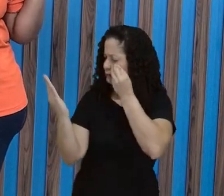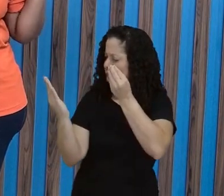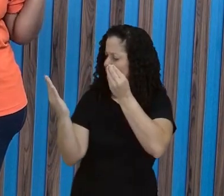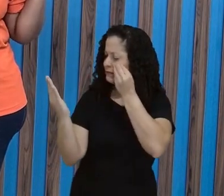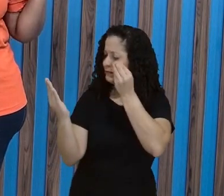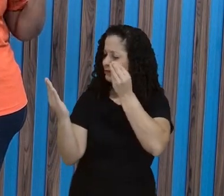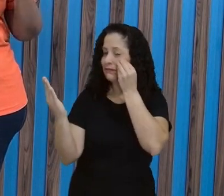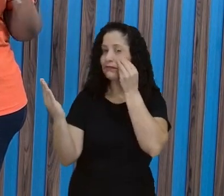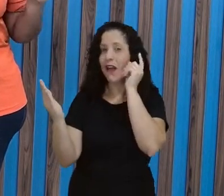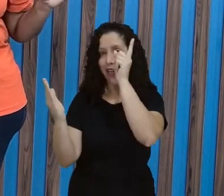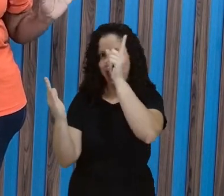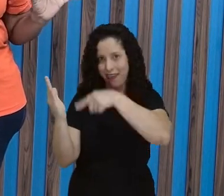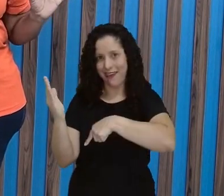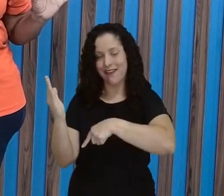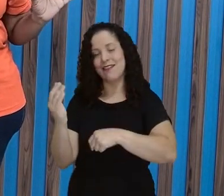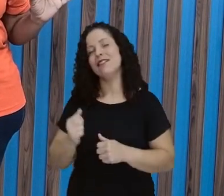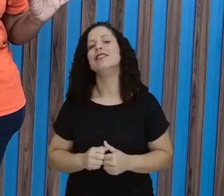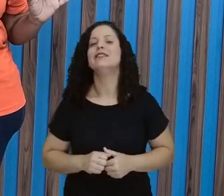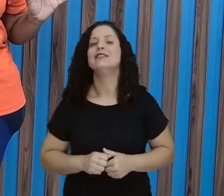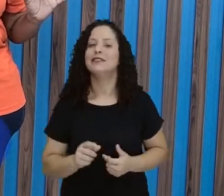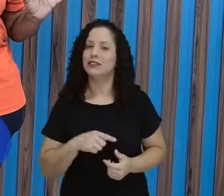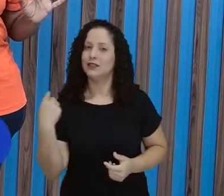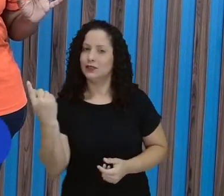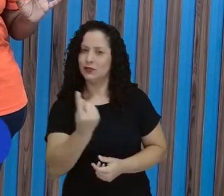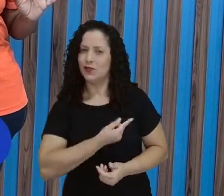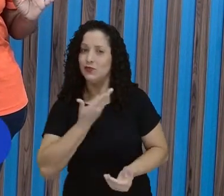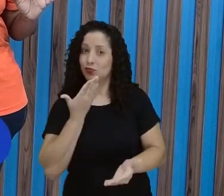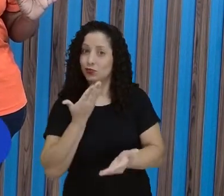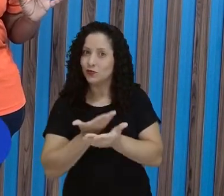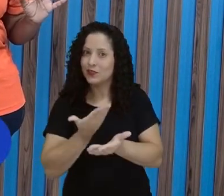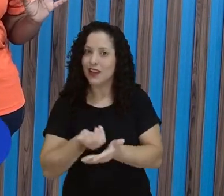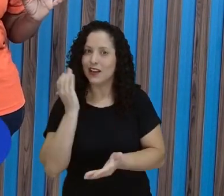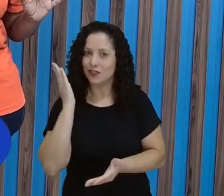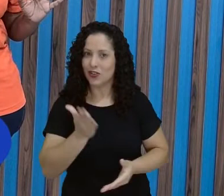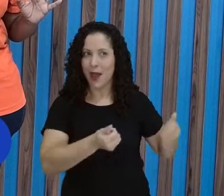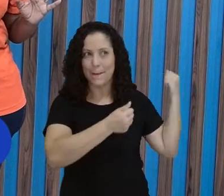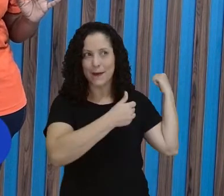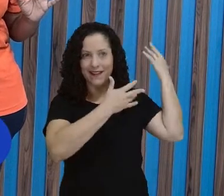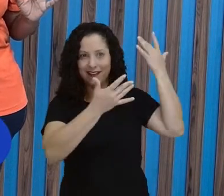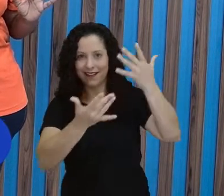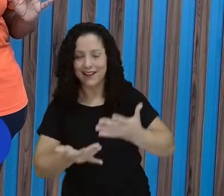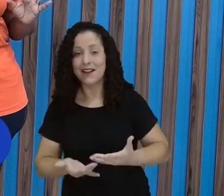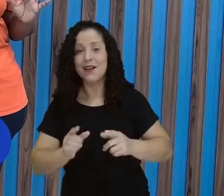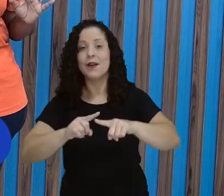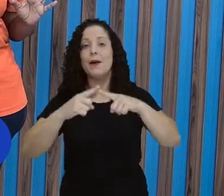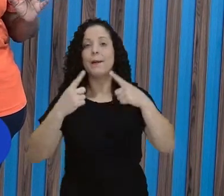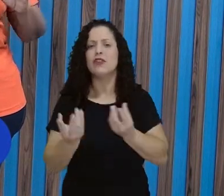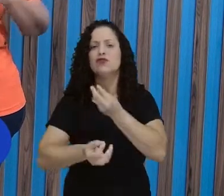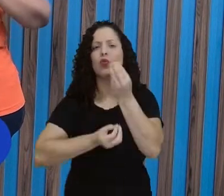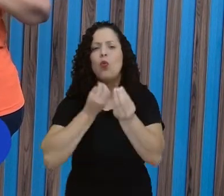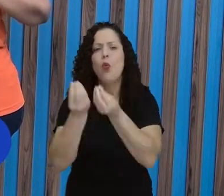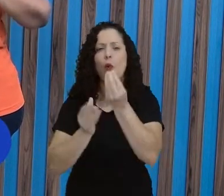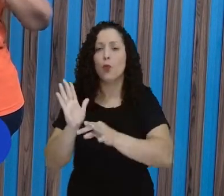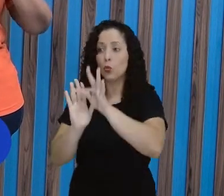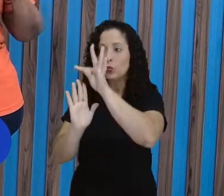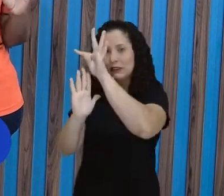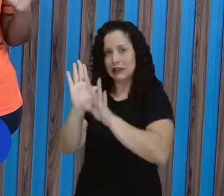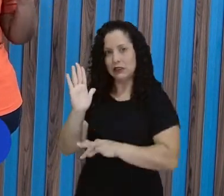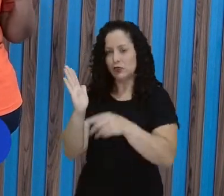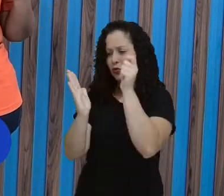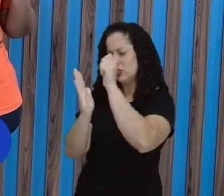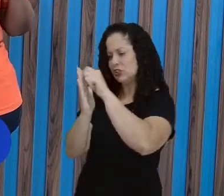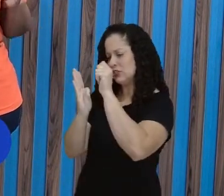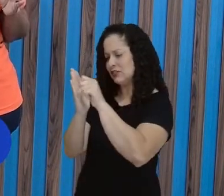Não é assim? A gente já vem conversando isso. Acontece que a forma escrita do texto tem coisas